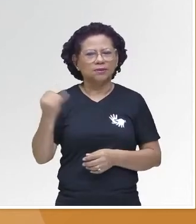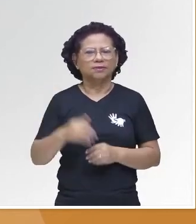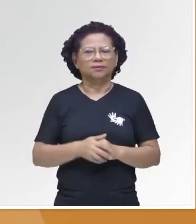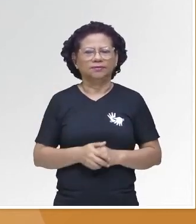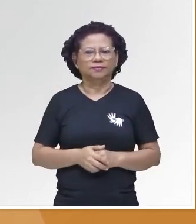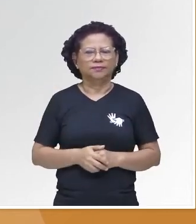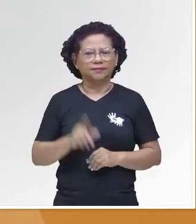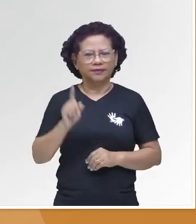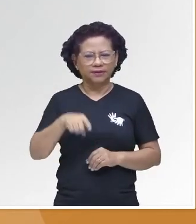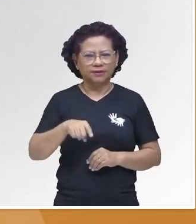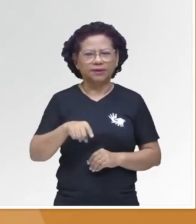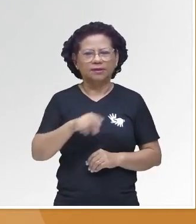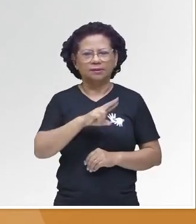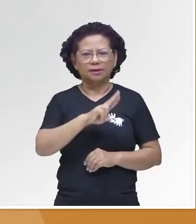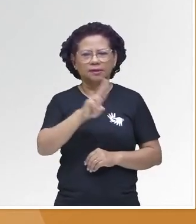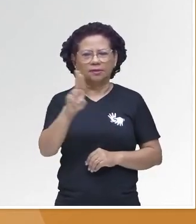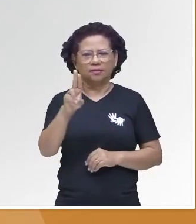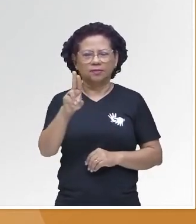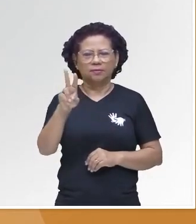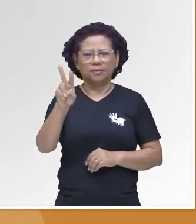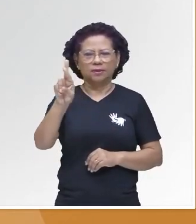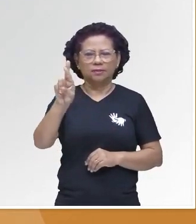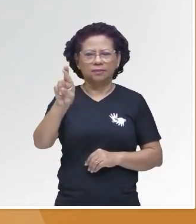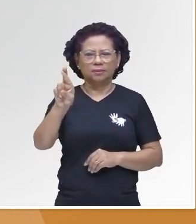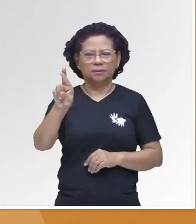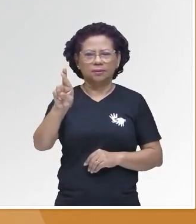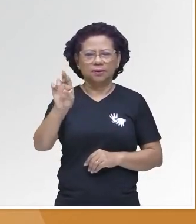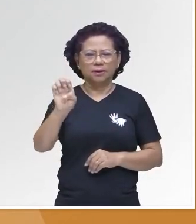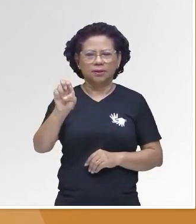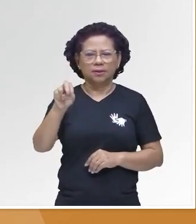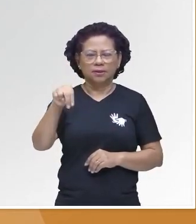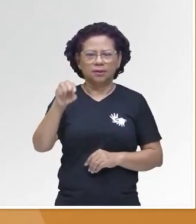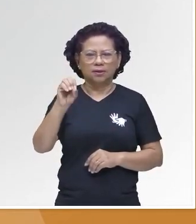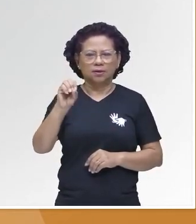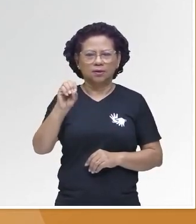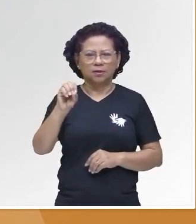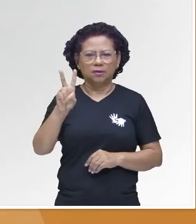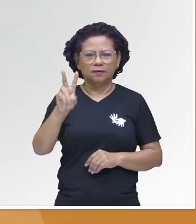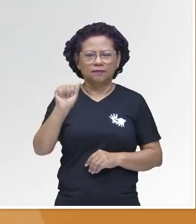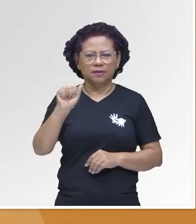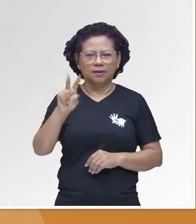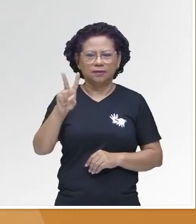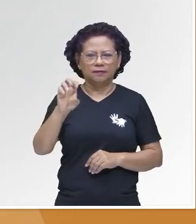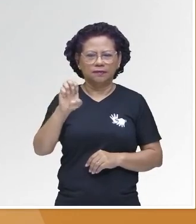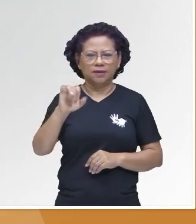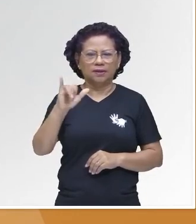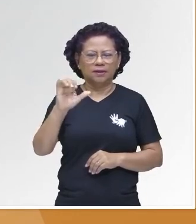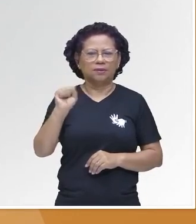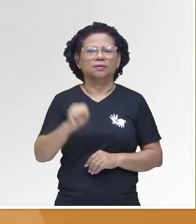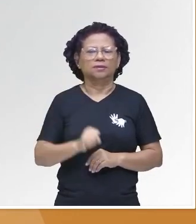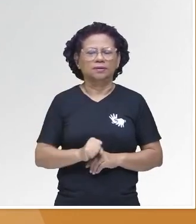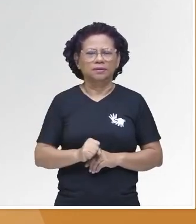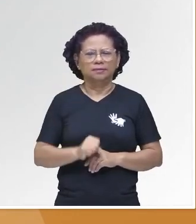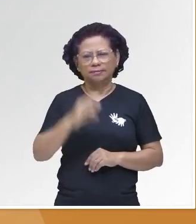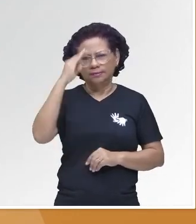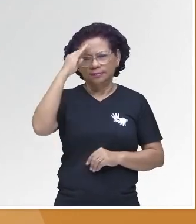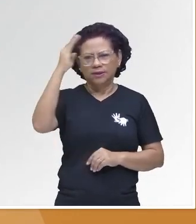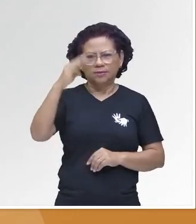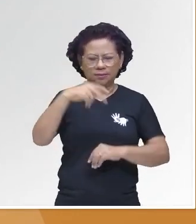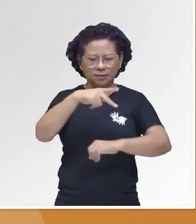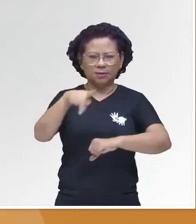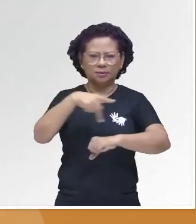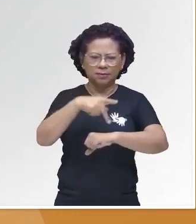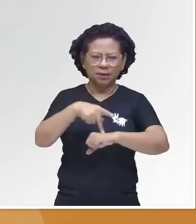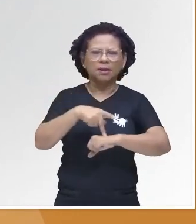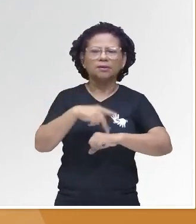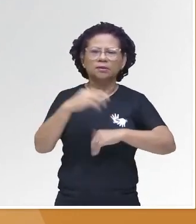renováveis é o que está sendo mais investido, inclusive nos países que são desenvolvidos. São relativamente mais